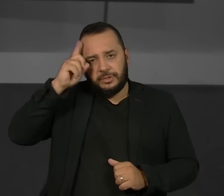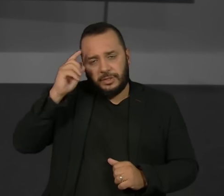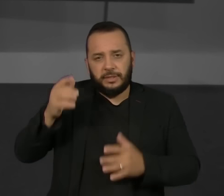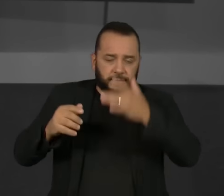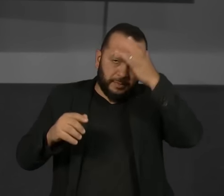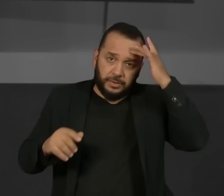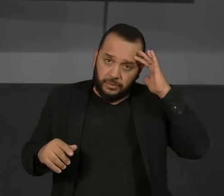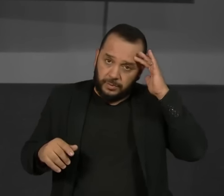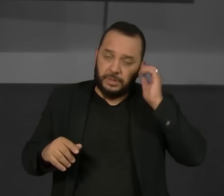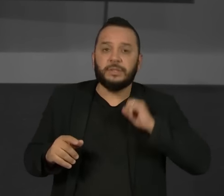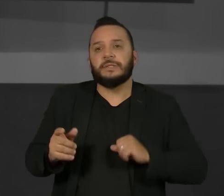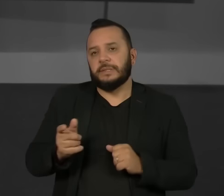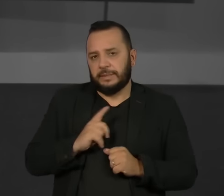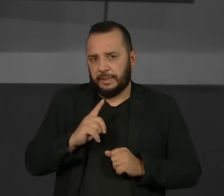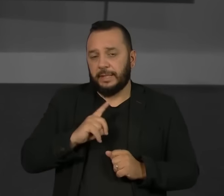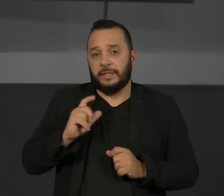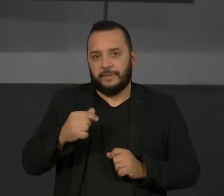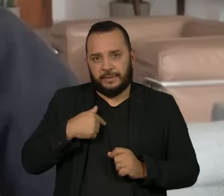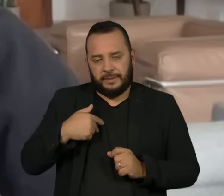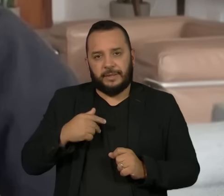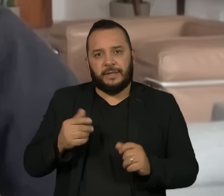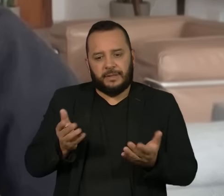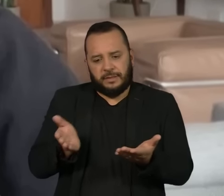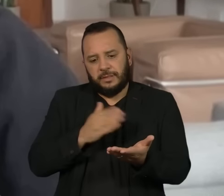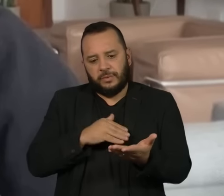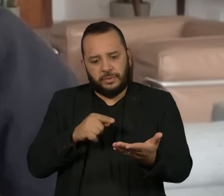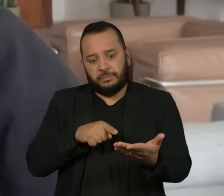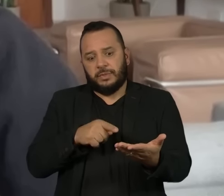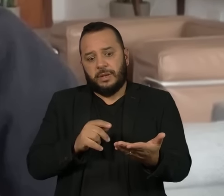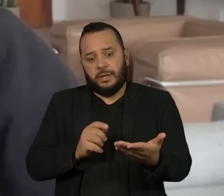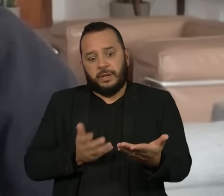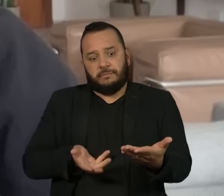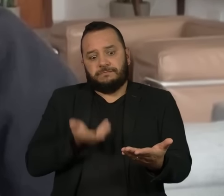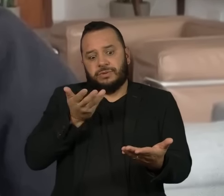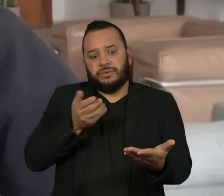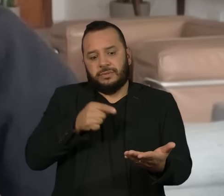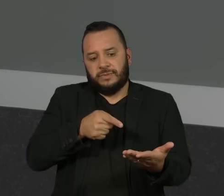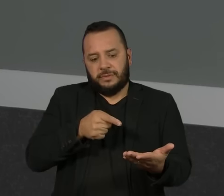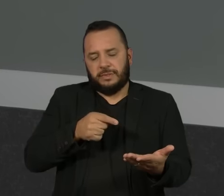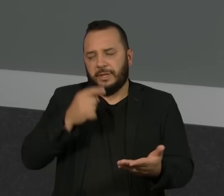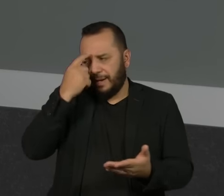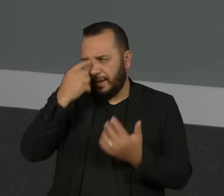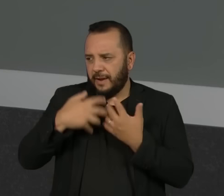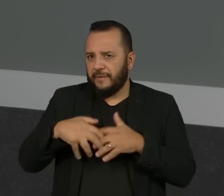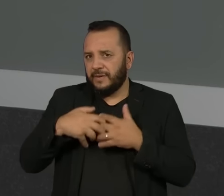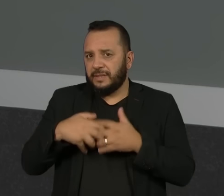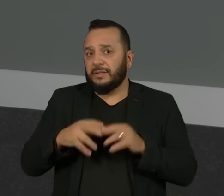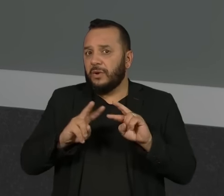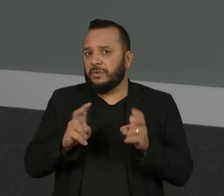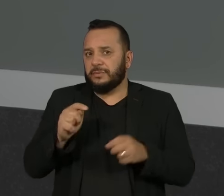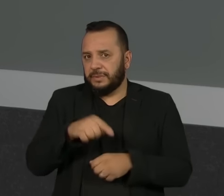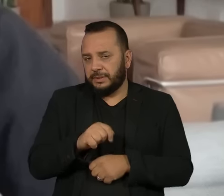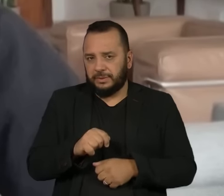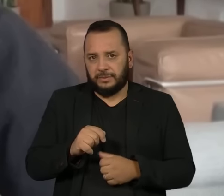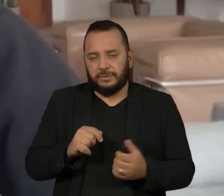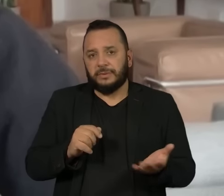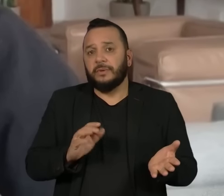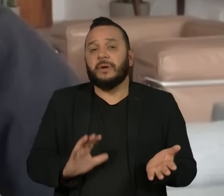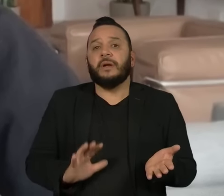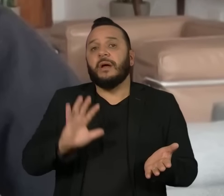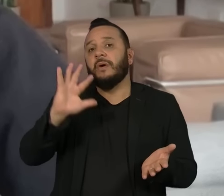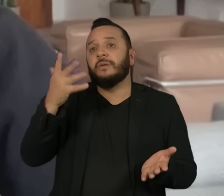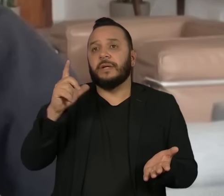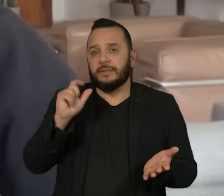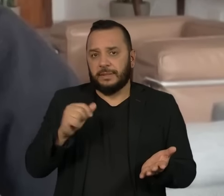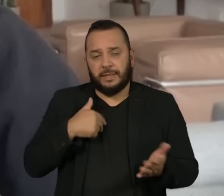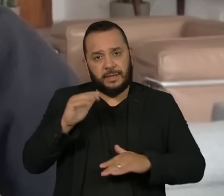sempre quando você tem alguma cena muito forte, ela vai ser acompanhada de uma reflexão sobre aquela cena. O que acontece é que